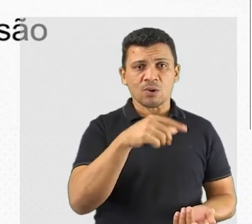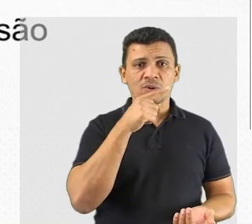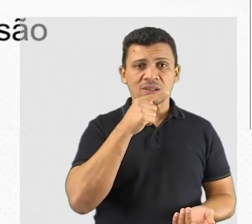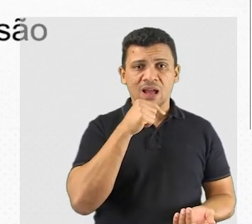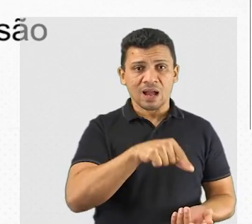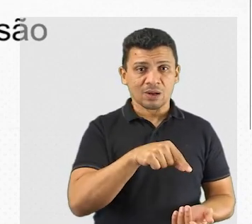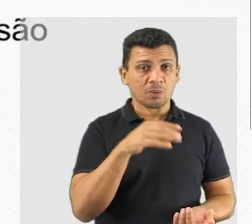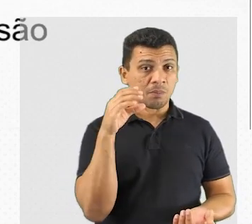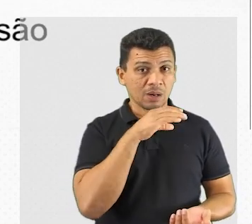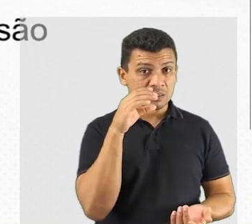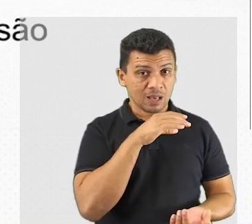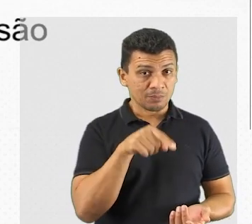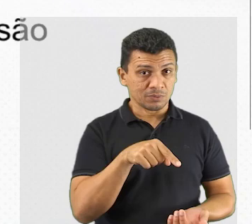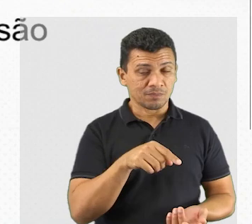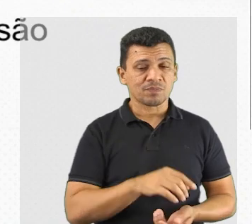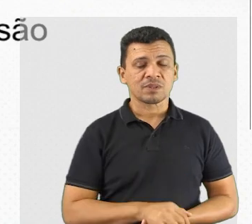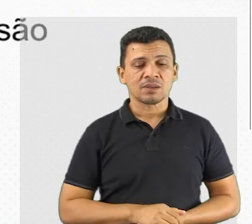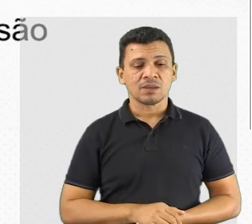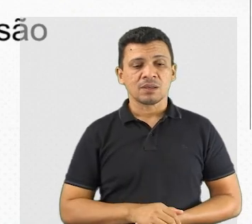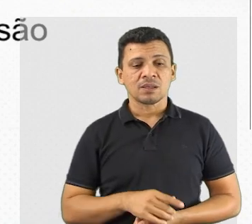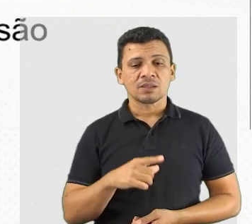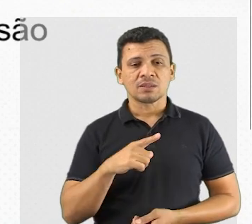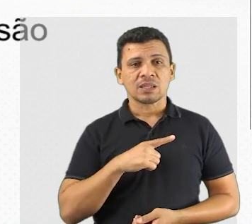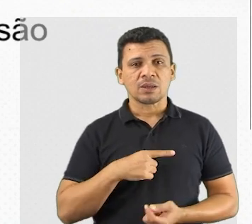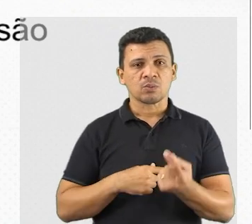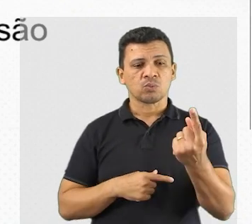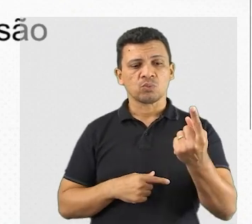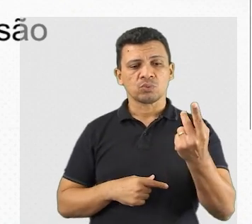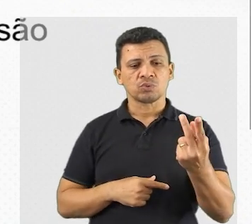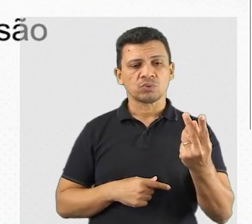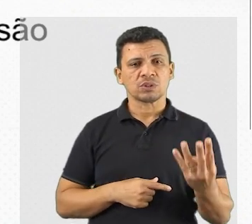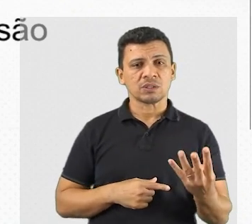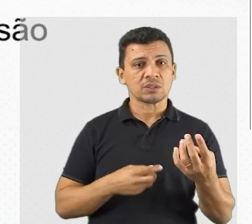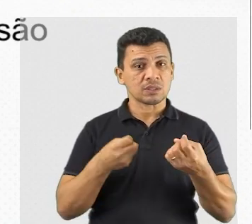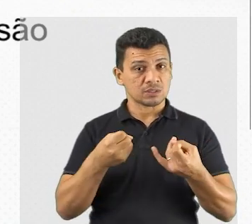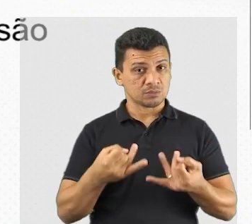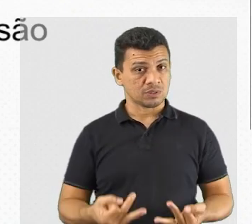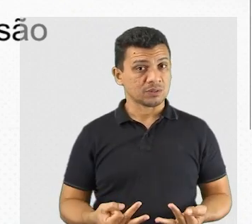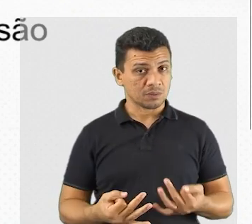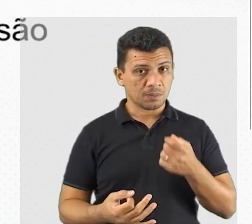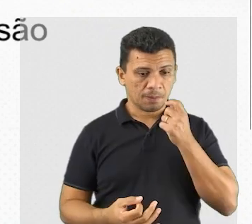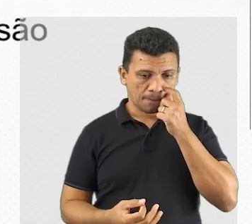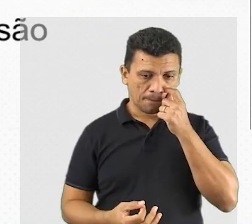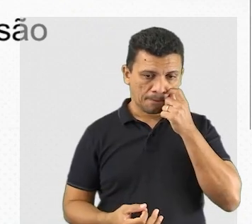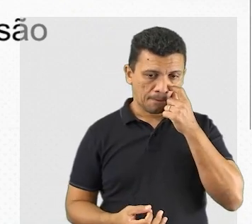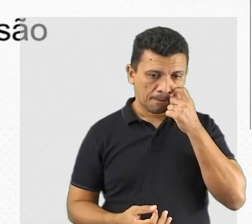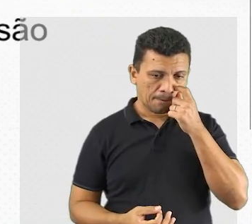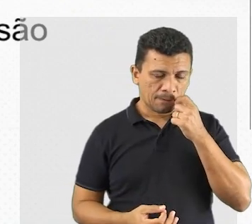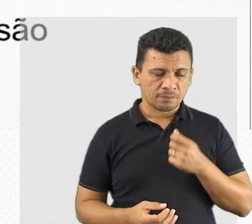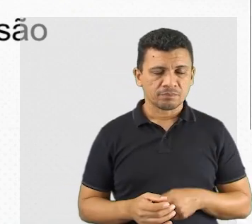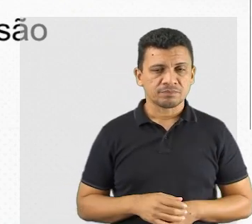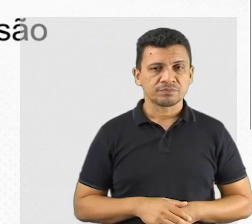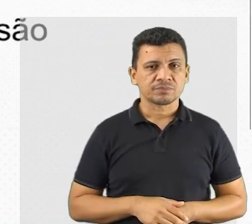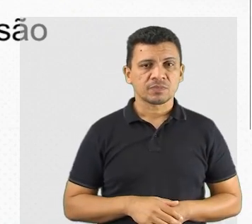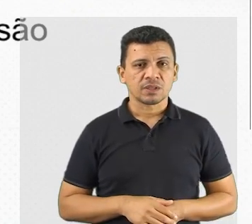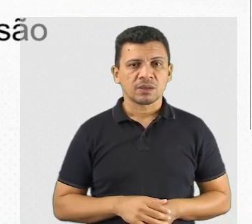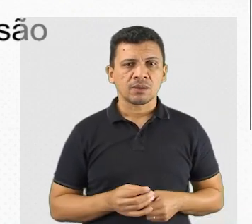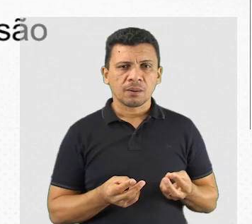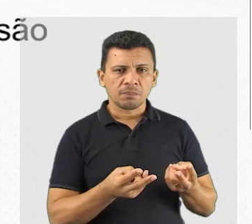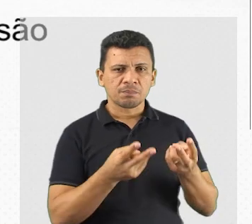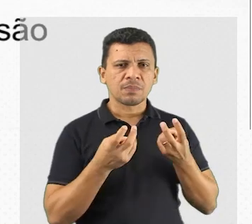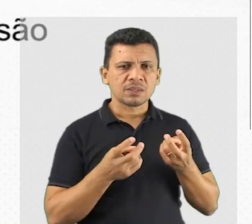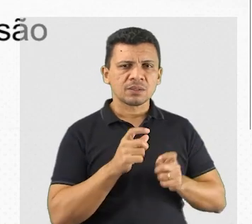cozimento. Considere as seguintes possíveis explicações para o fato. Pessoal, ele está dizendo que ele